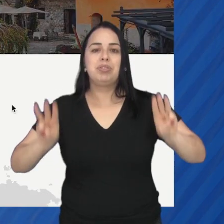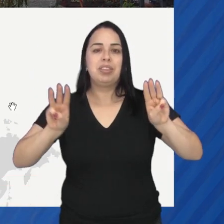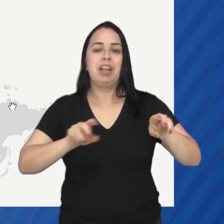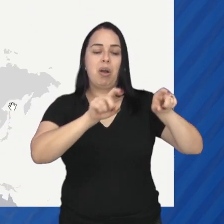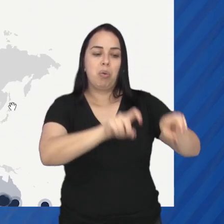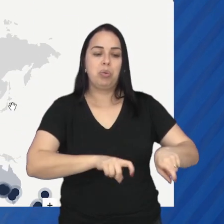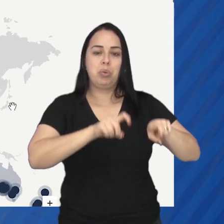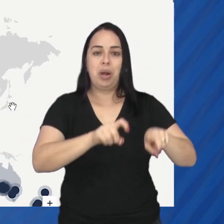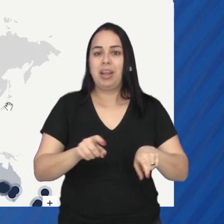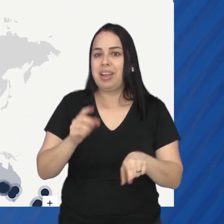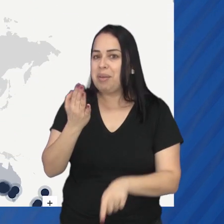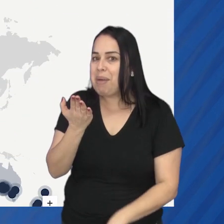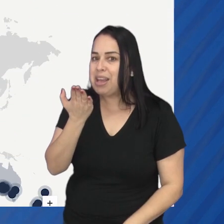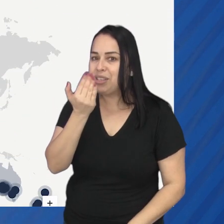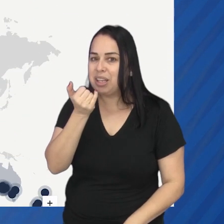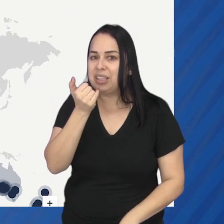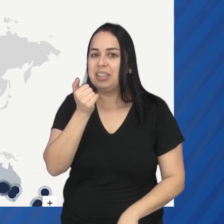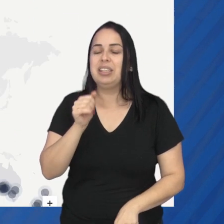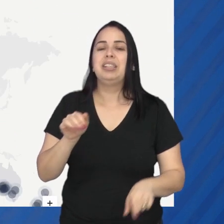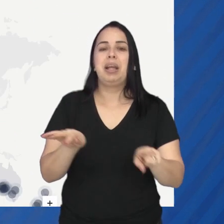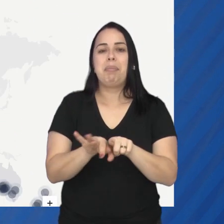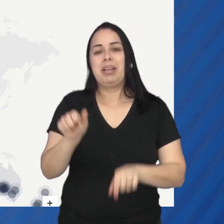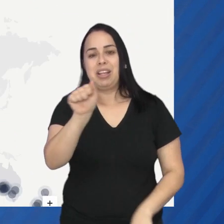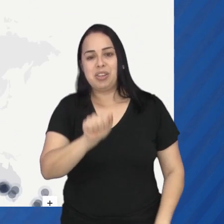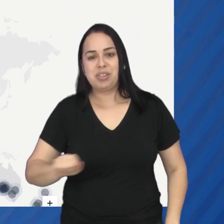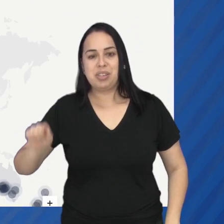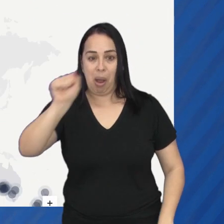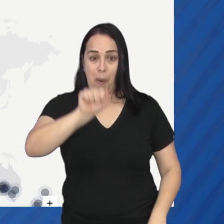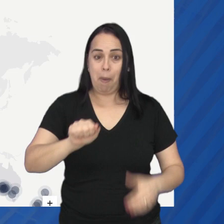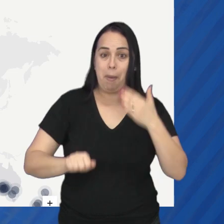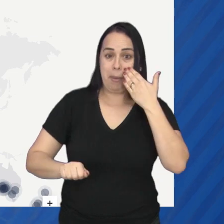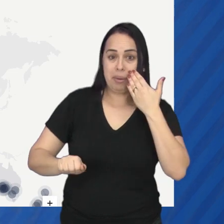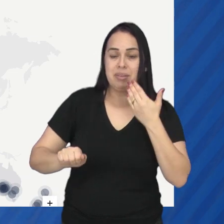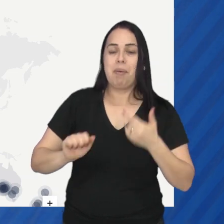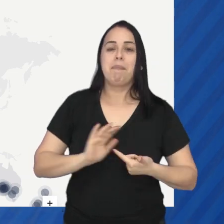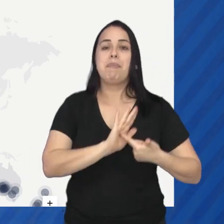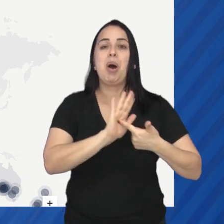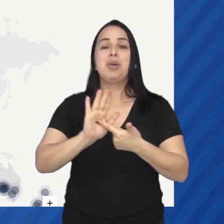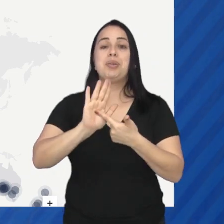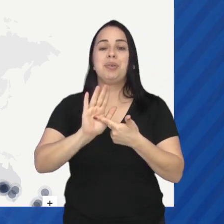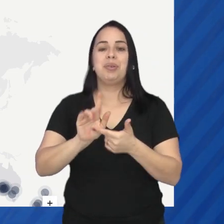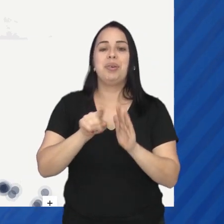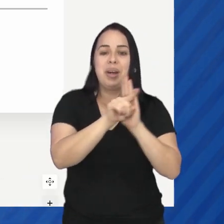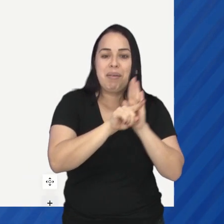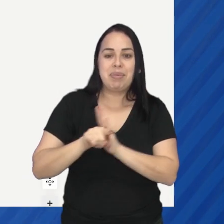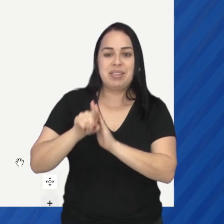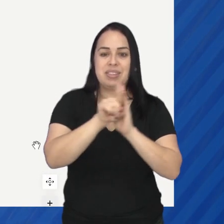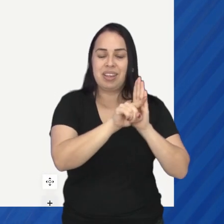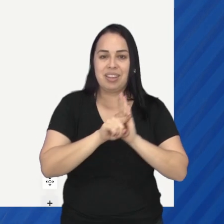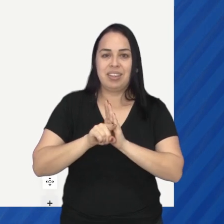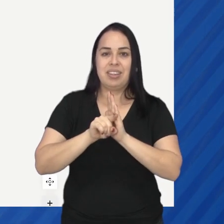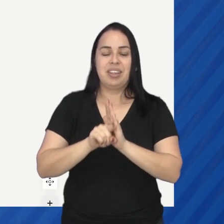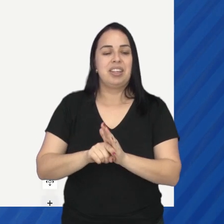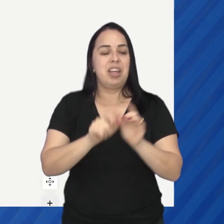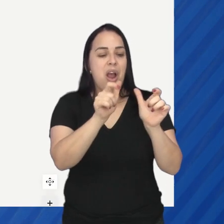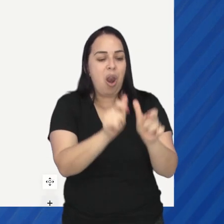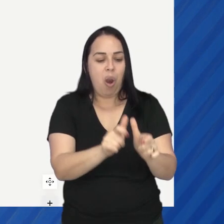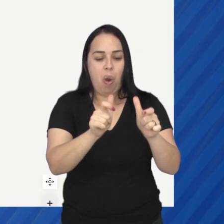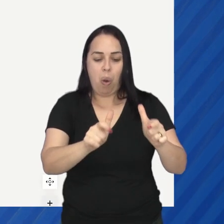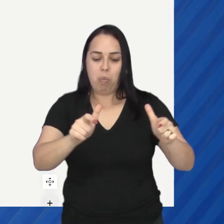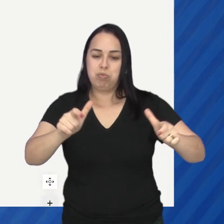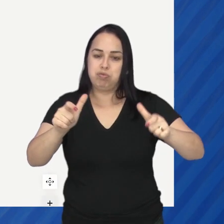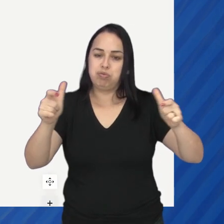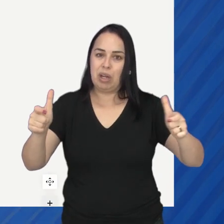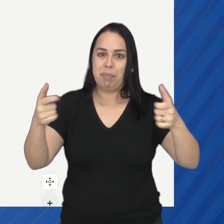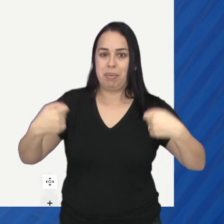para a Agricultura e Alimentação, junto à Fundação Arbor Day, leva em conta o comprometimento em gerenciar e